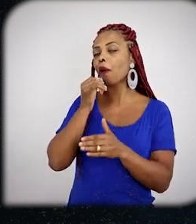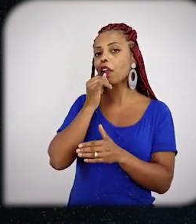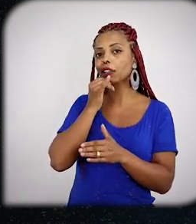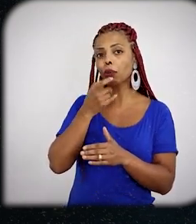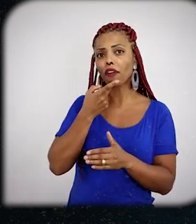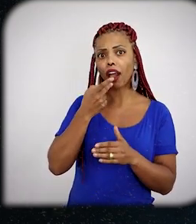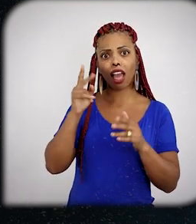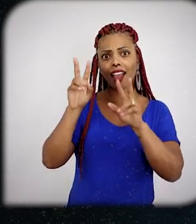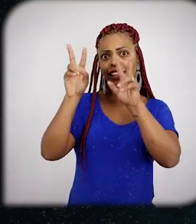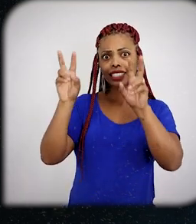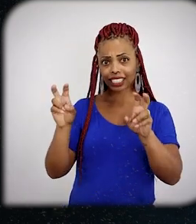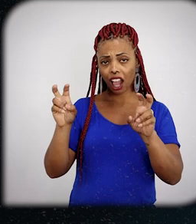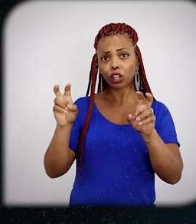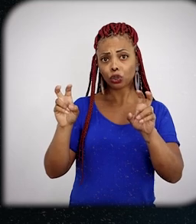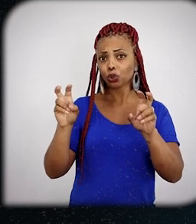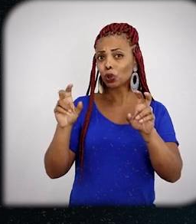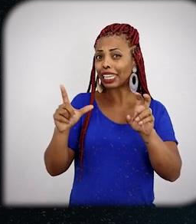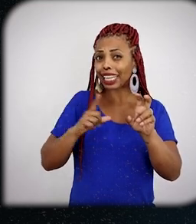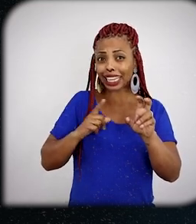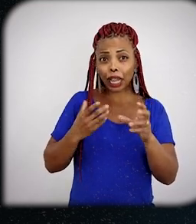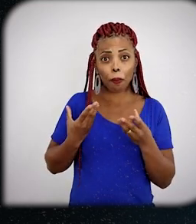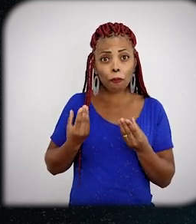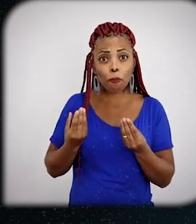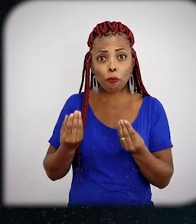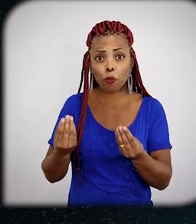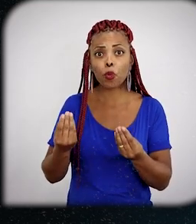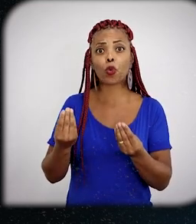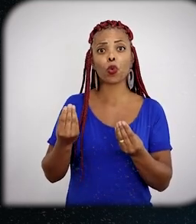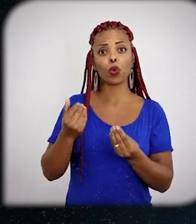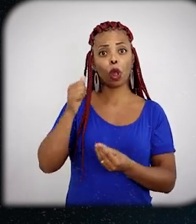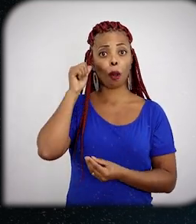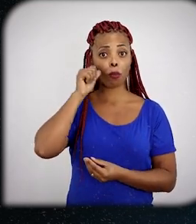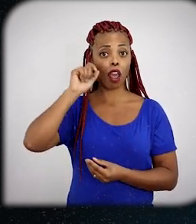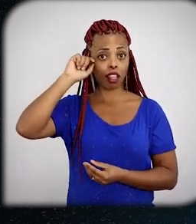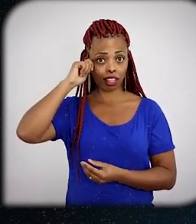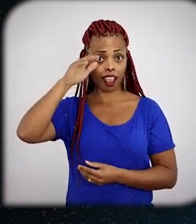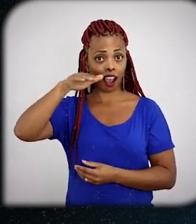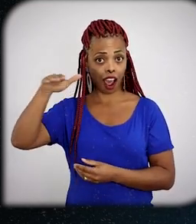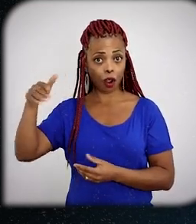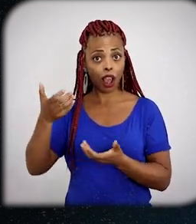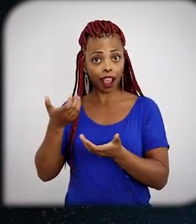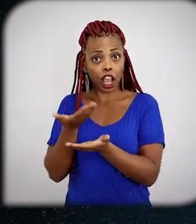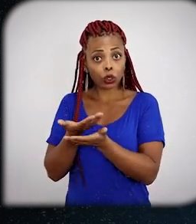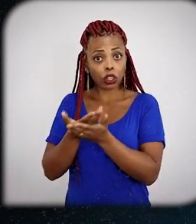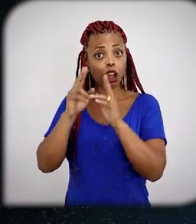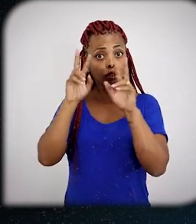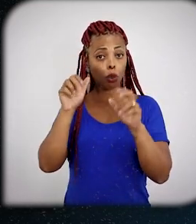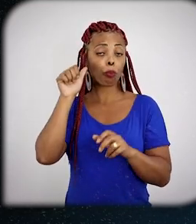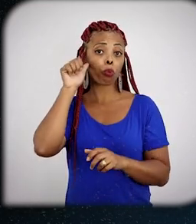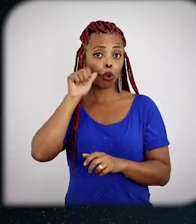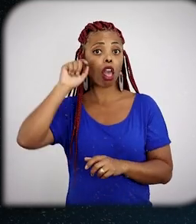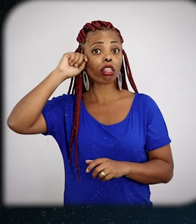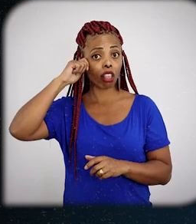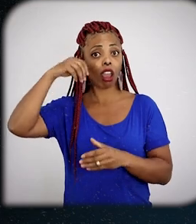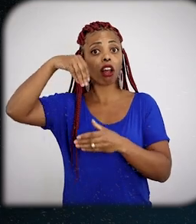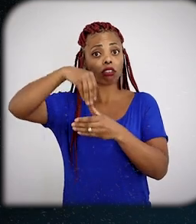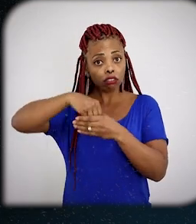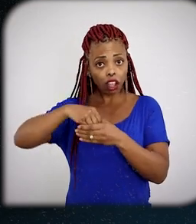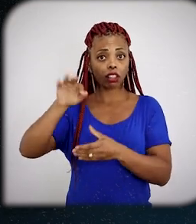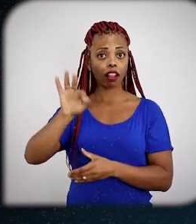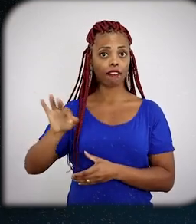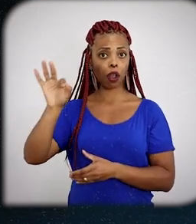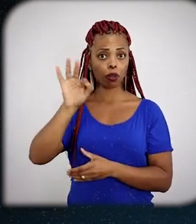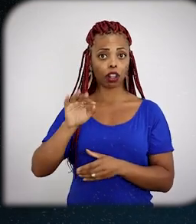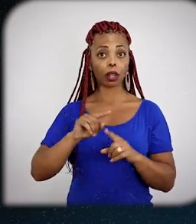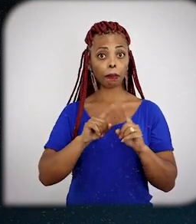vou citar aqui um assunto que é absolutamente procurado e demandado por mulheres negras, que é estudar mulheres negras na academia.